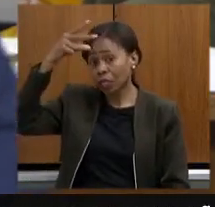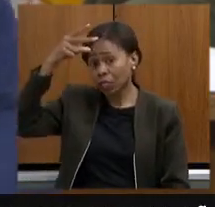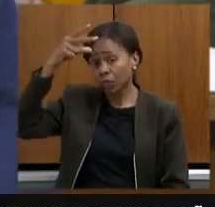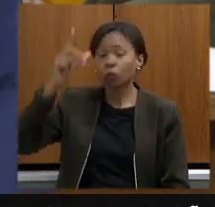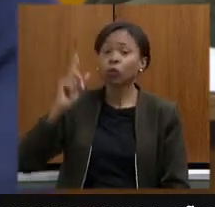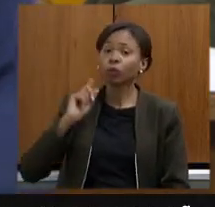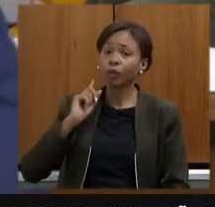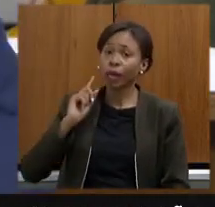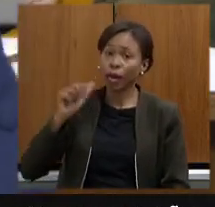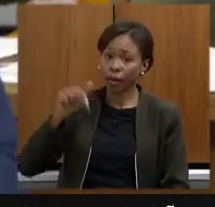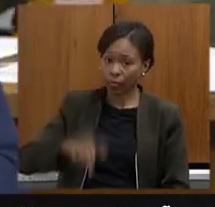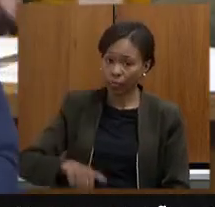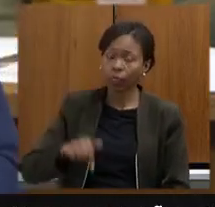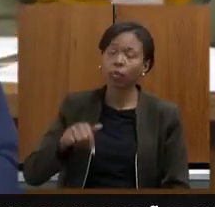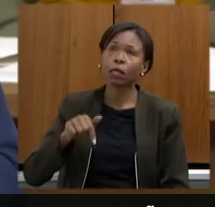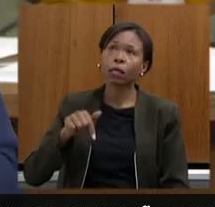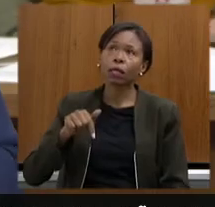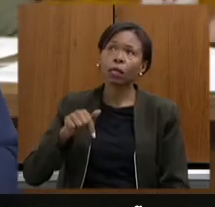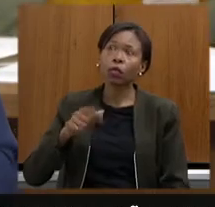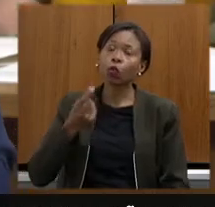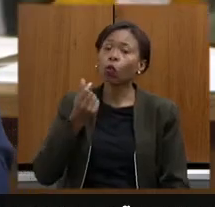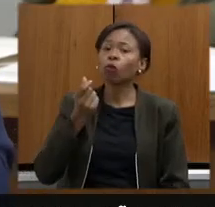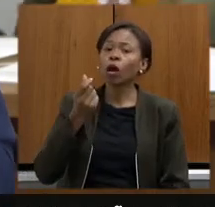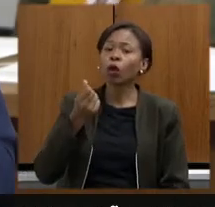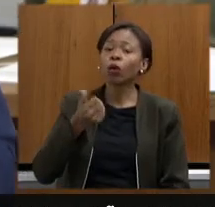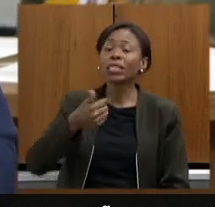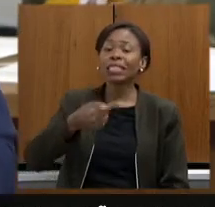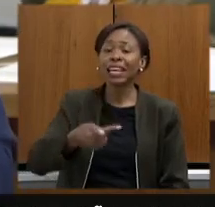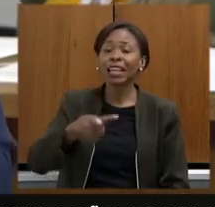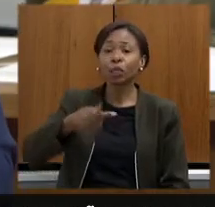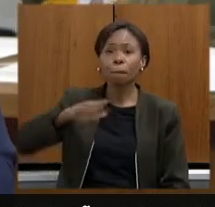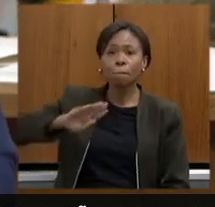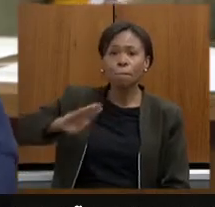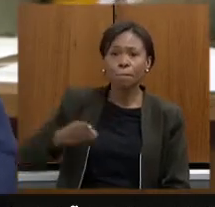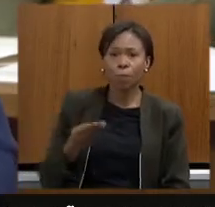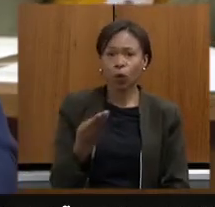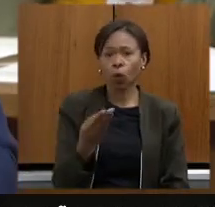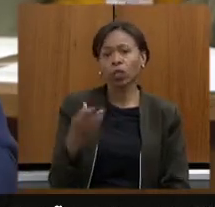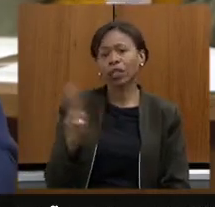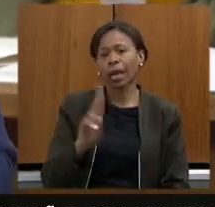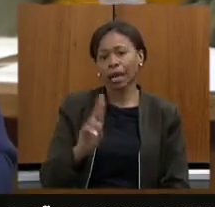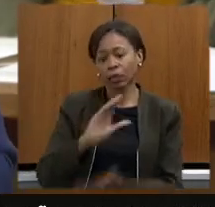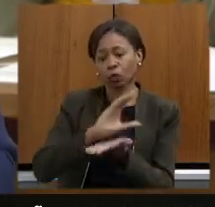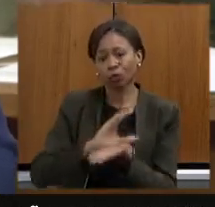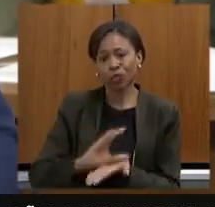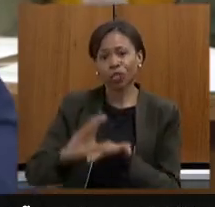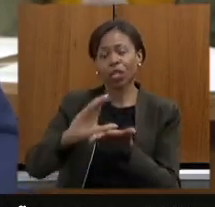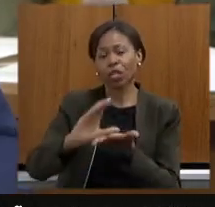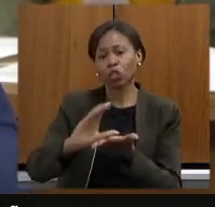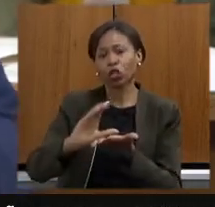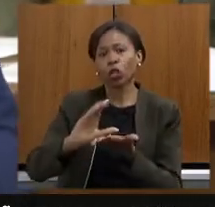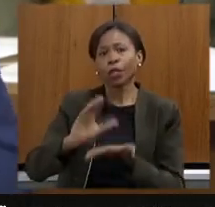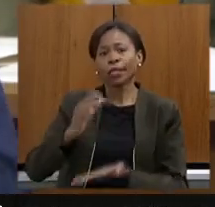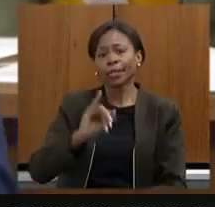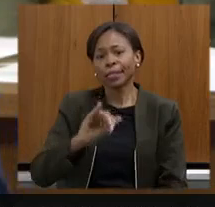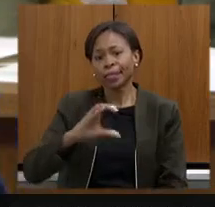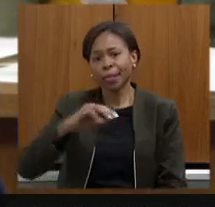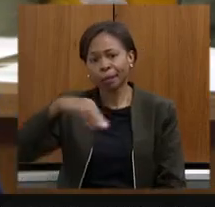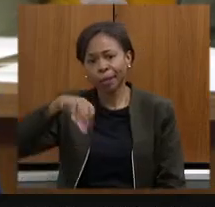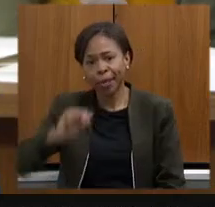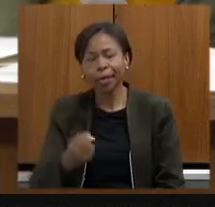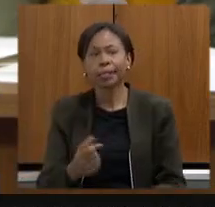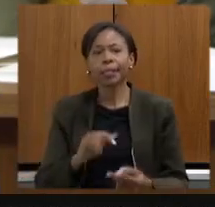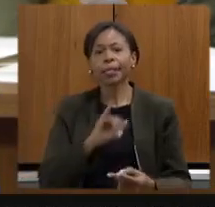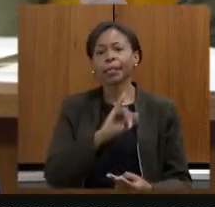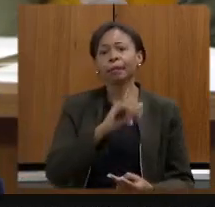nosso Estado em de no valor de 7 bilhões de reais de Repasses constitucionais de ICMS do